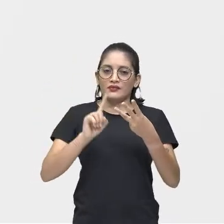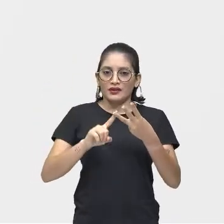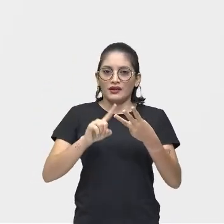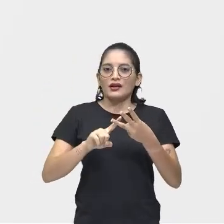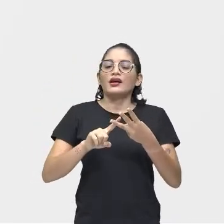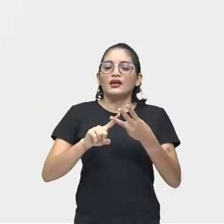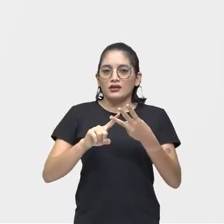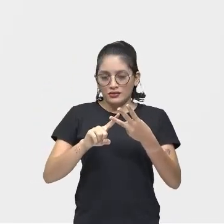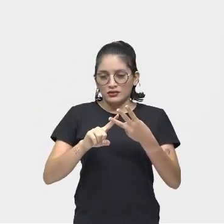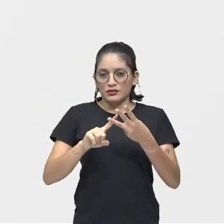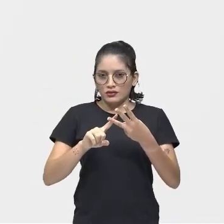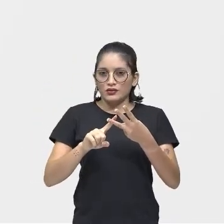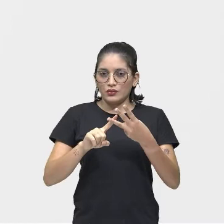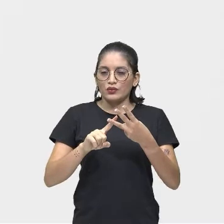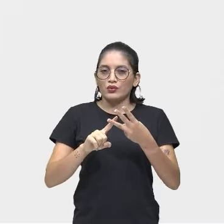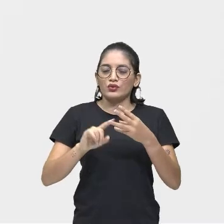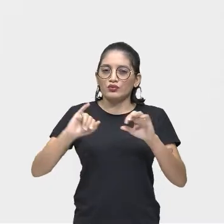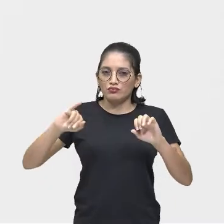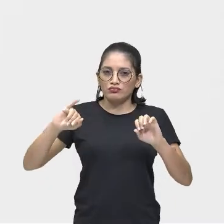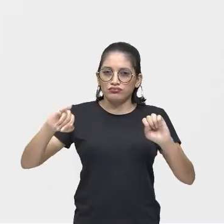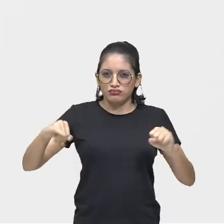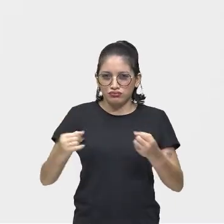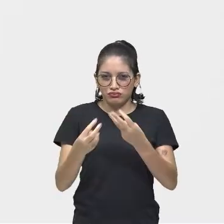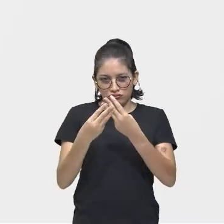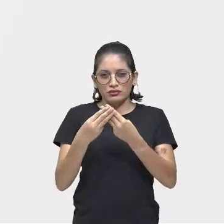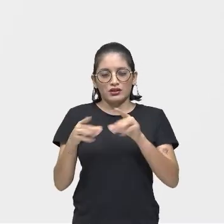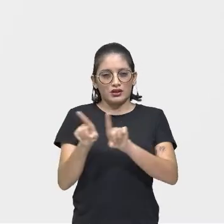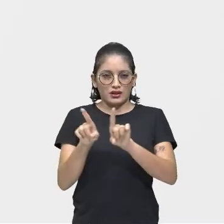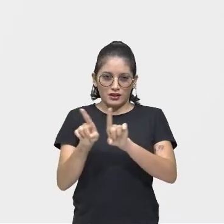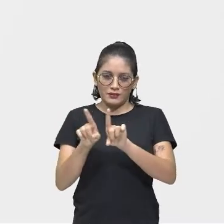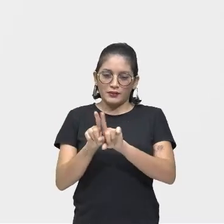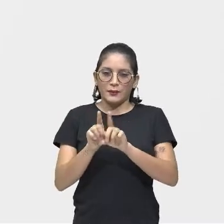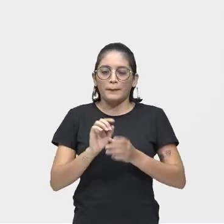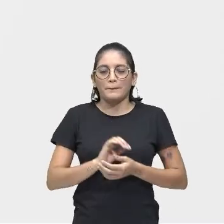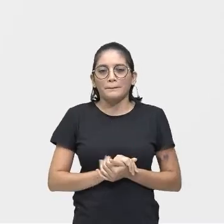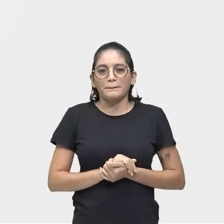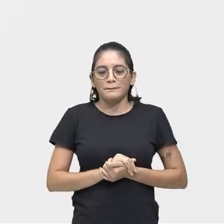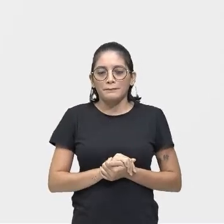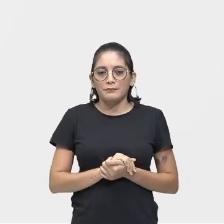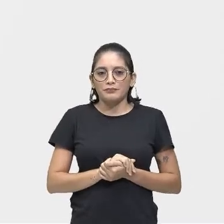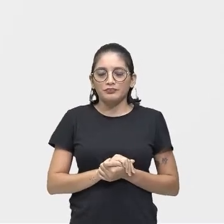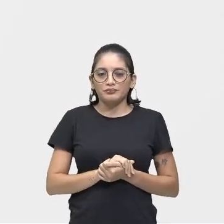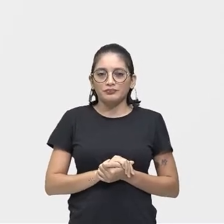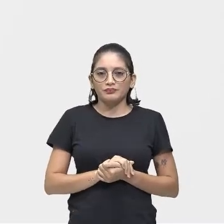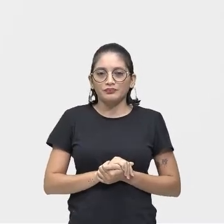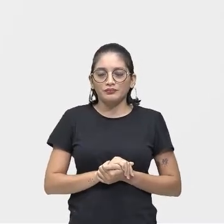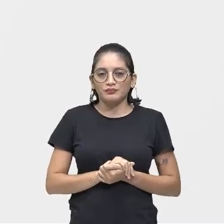e a participação das missões religiosas aqui na figura dos jesuítas.